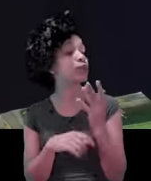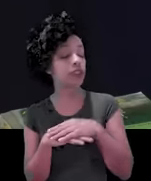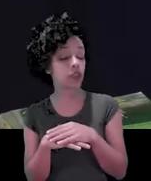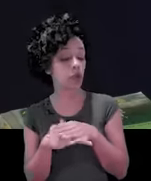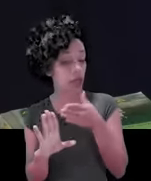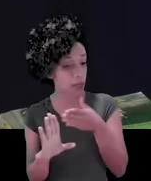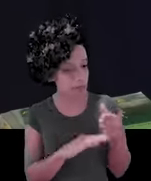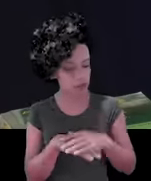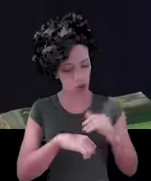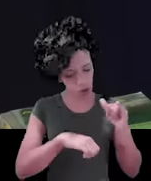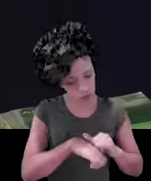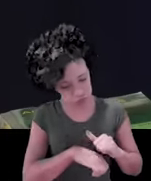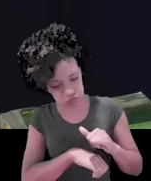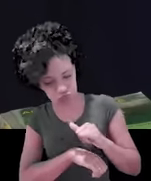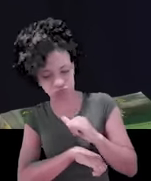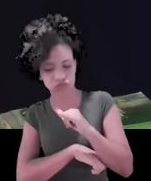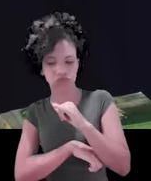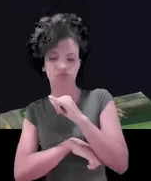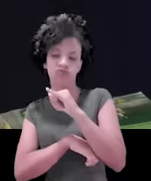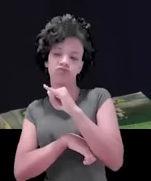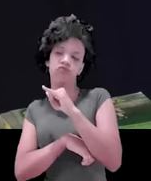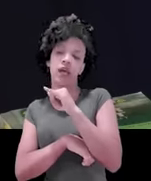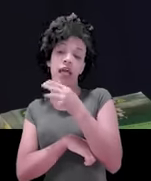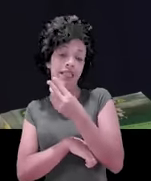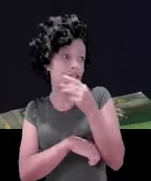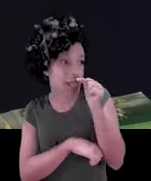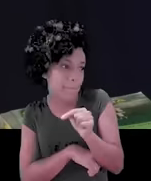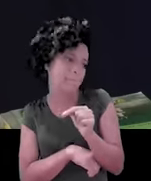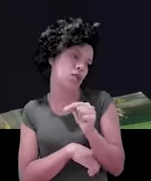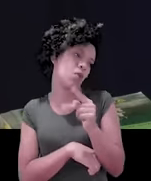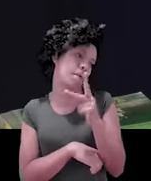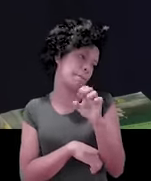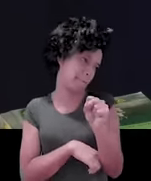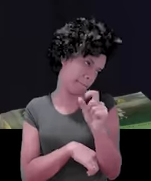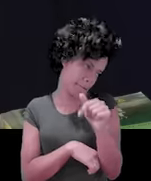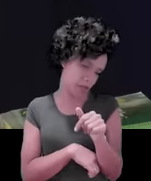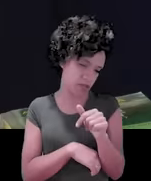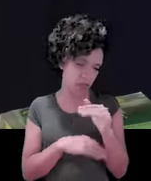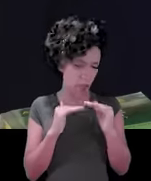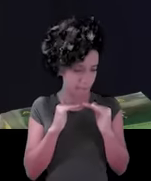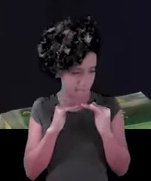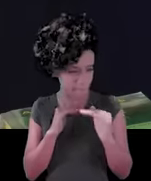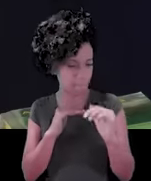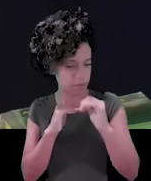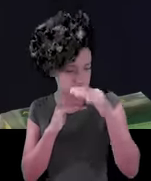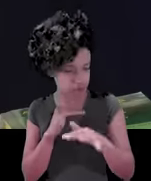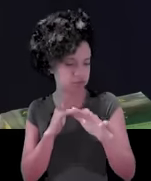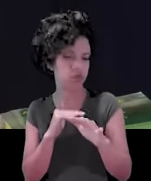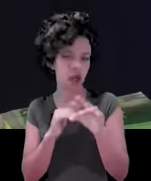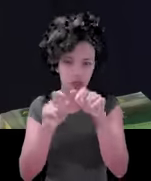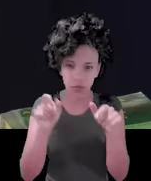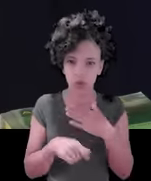meu naquele dia de colei en velay 3.000 pés ali na na Amazônia novamente a quase nível do mar Então pessoal que gosta de